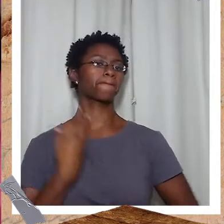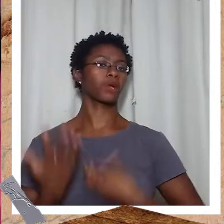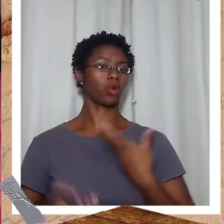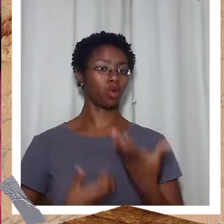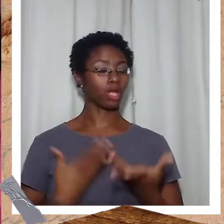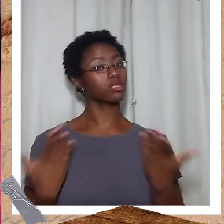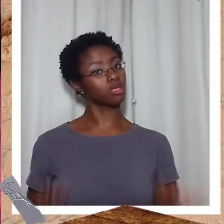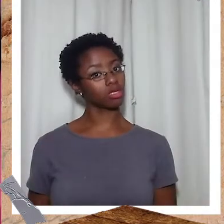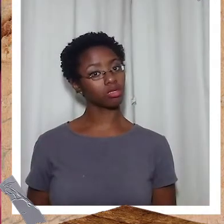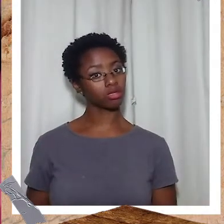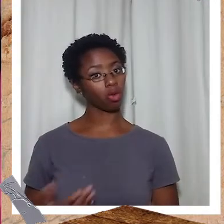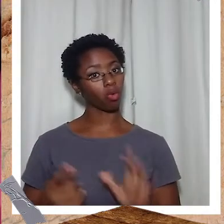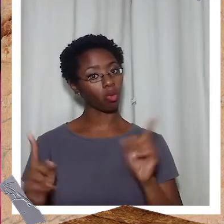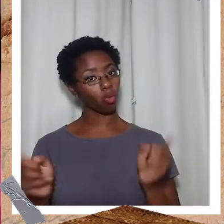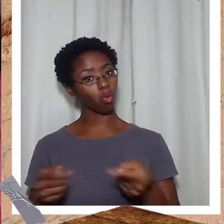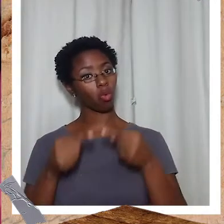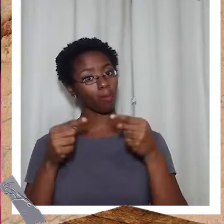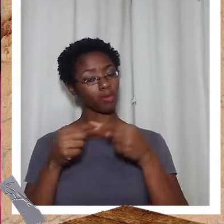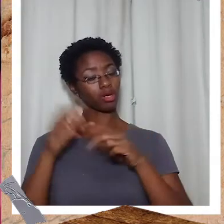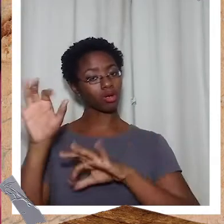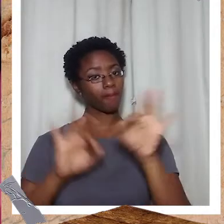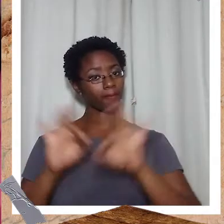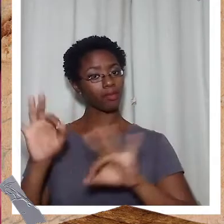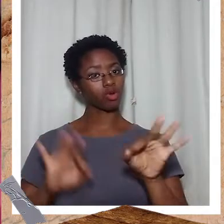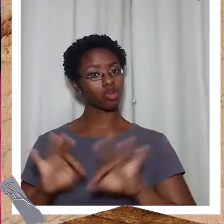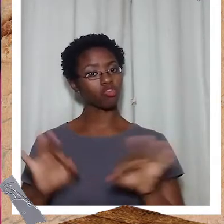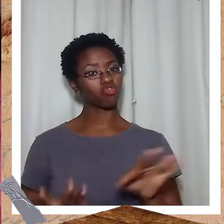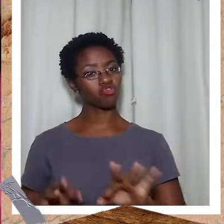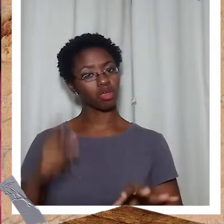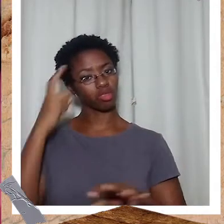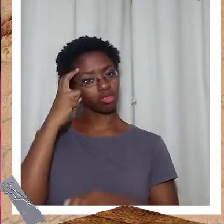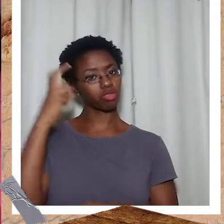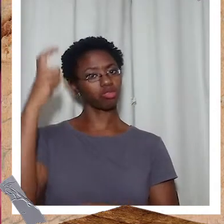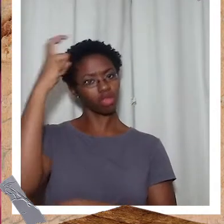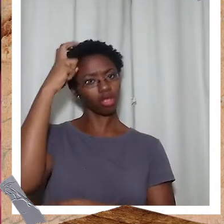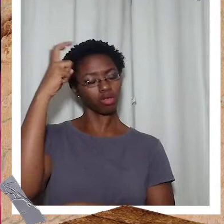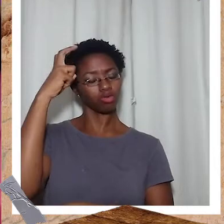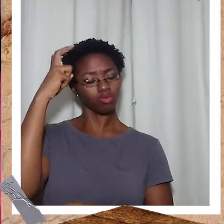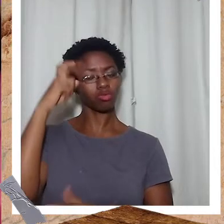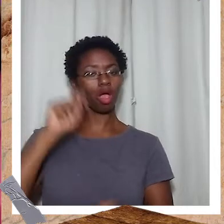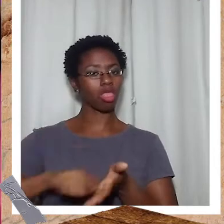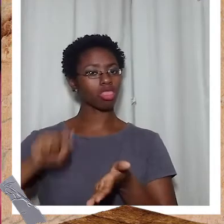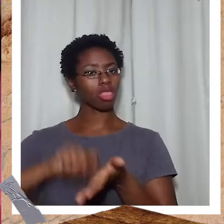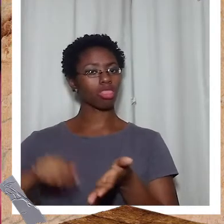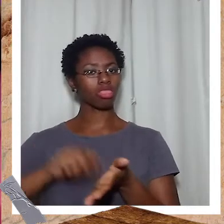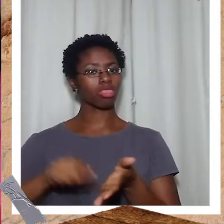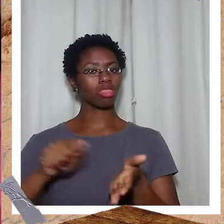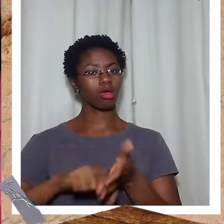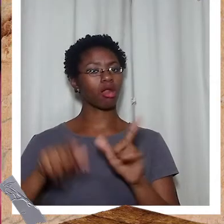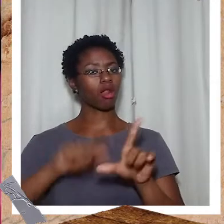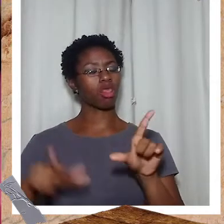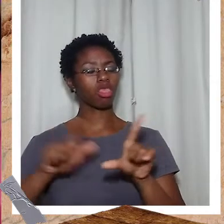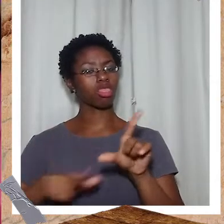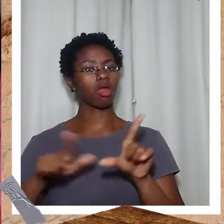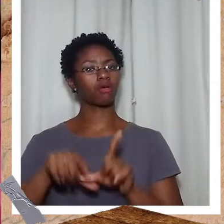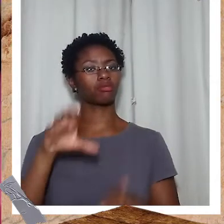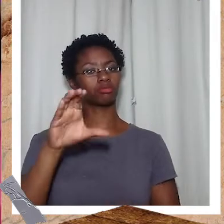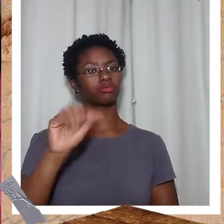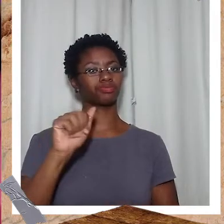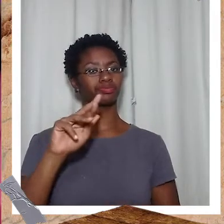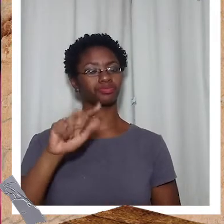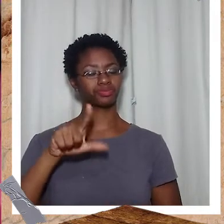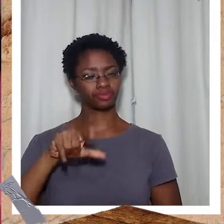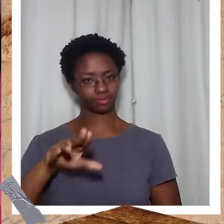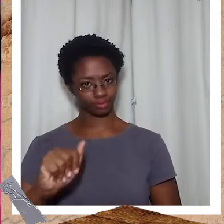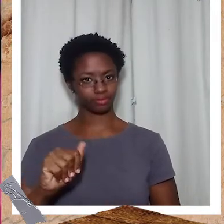respeito do projeto intelectual autoral de Carolina, do projeto estético, literário de Carolina. Carolina, o diário pelo qual